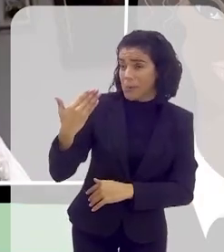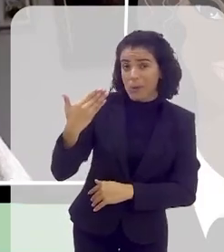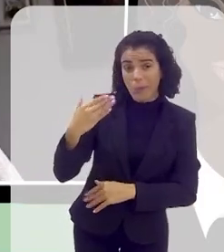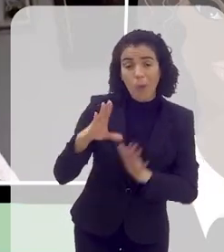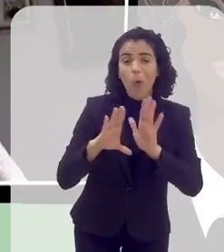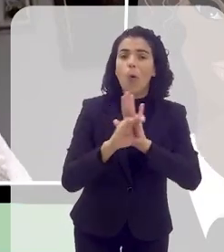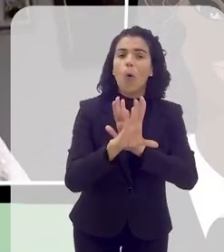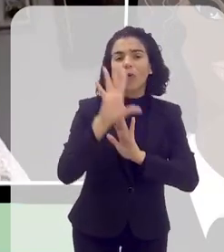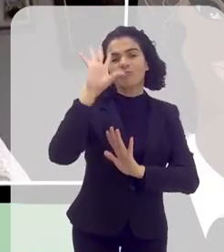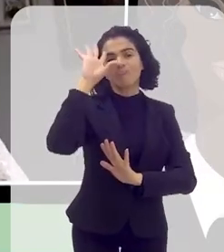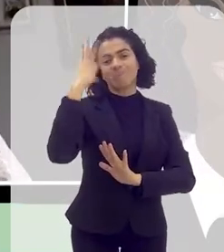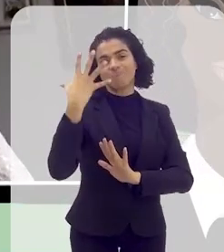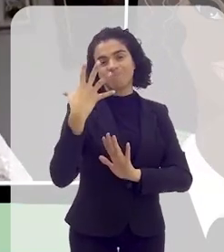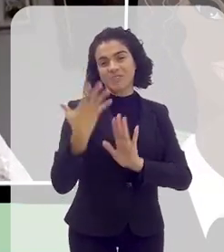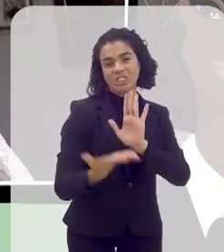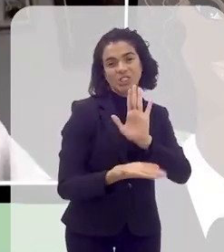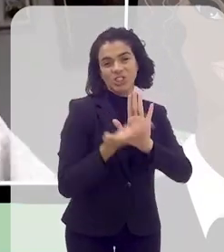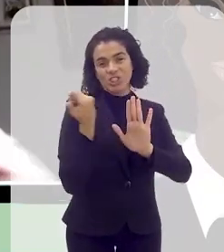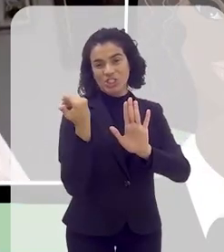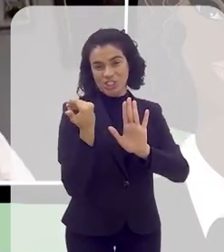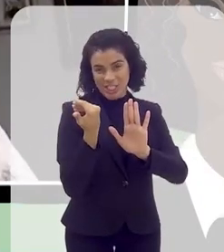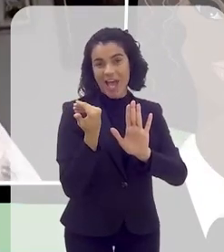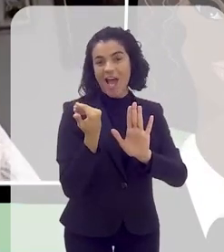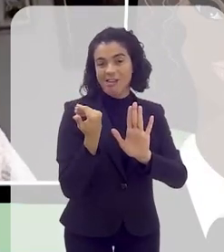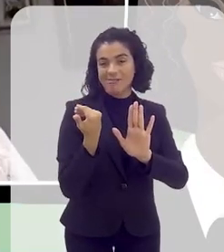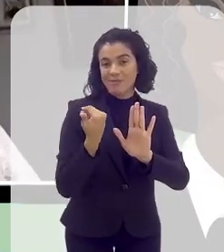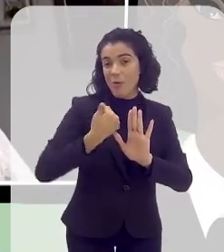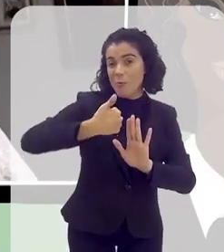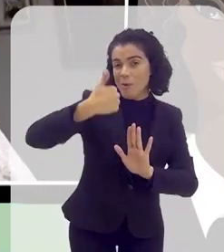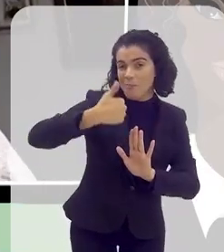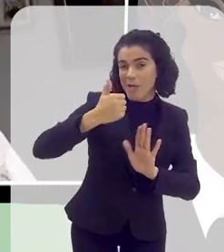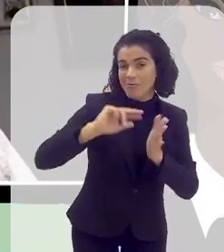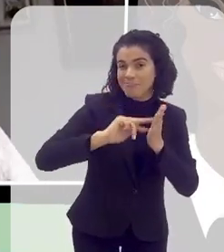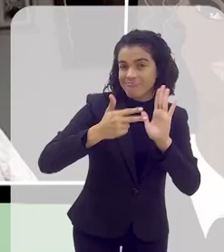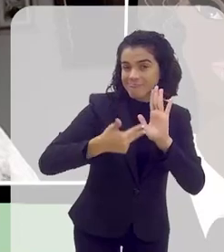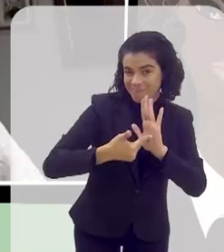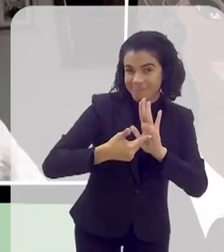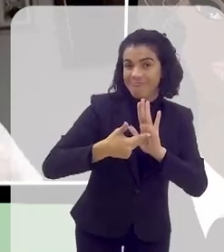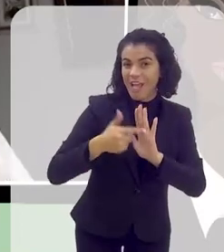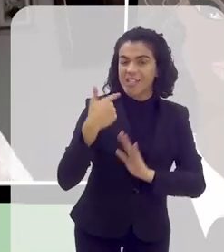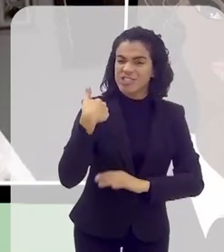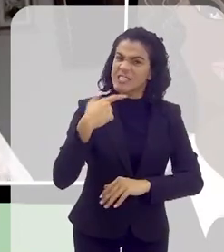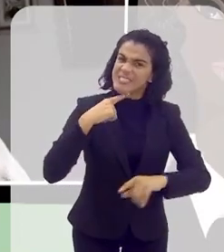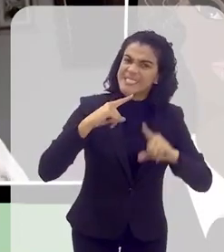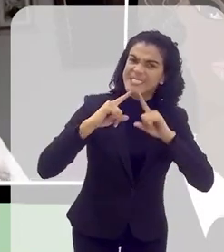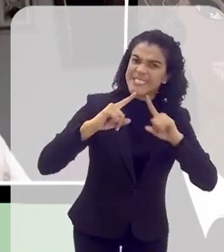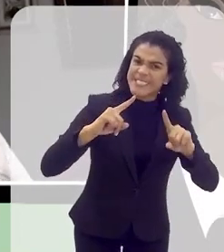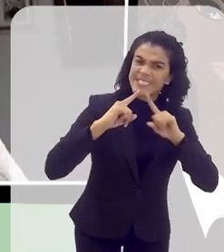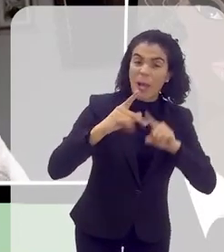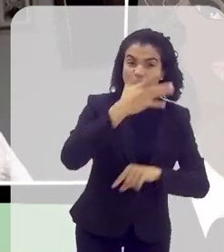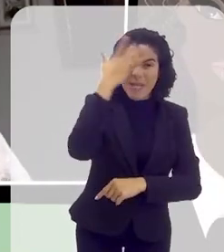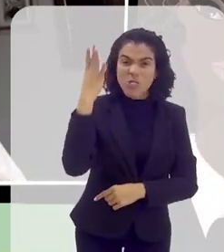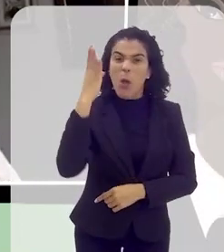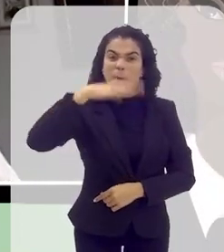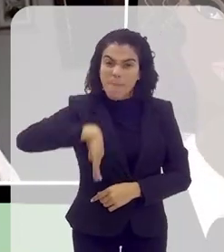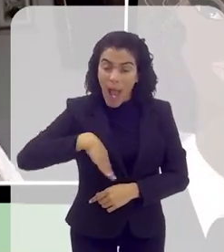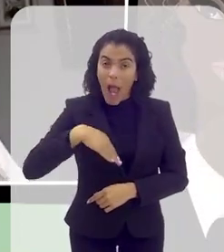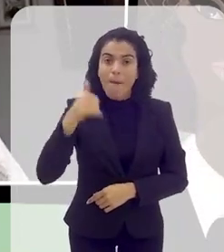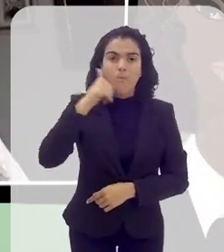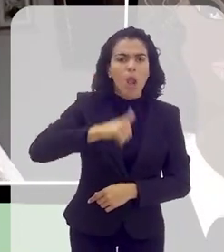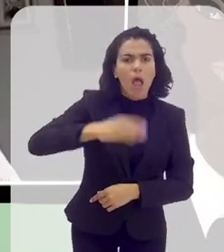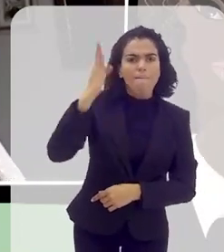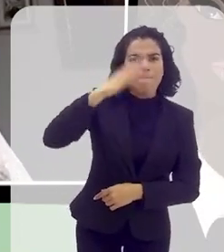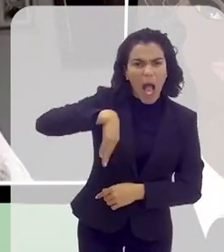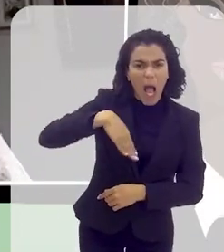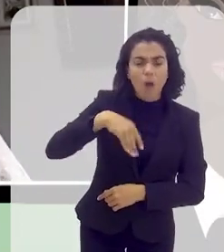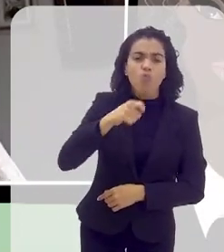recentemente o Google resolveu retirar como primeiro significado, que era o que a gente via logo, pessoa má,